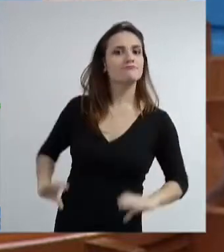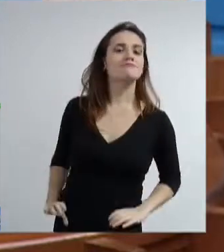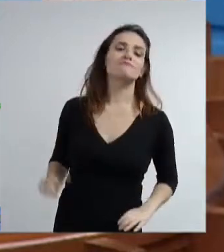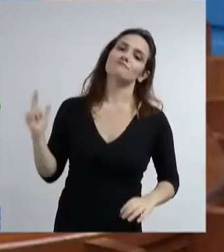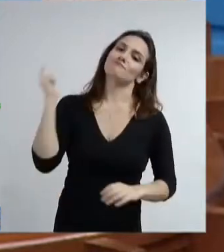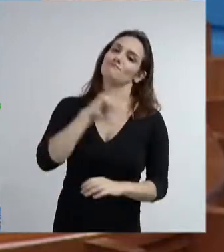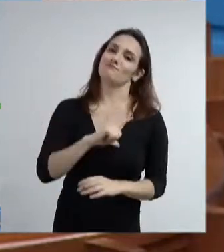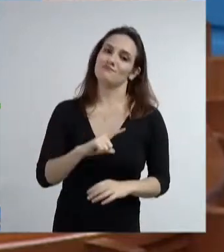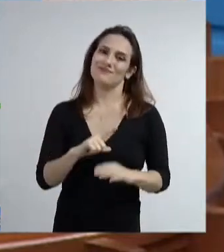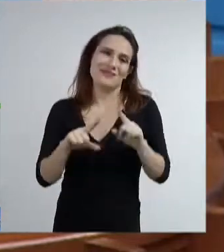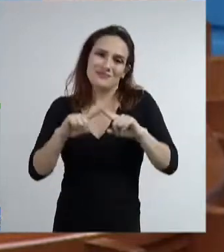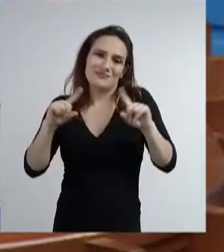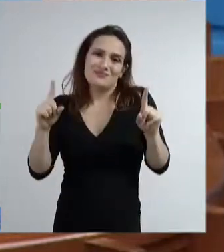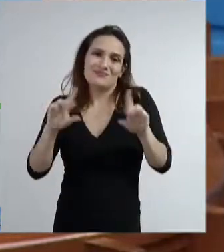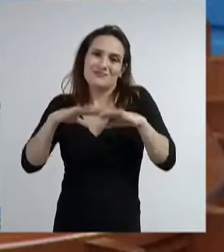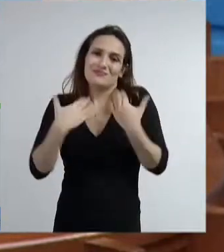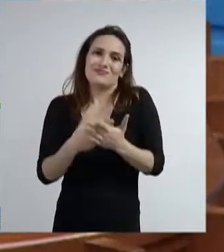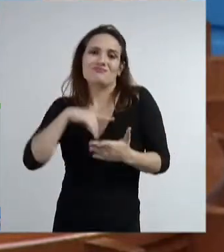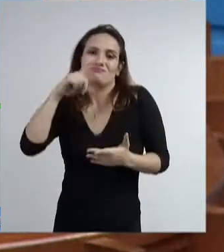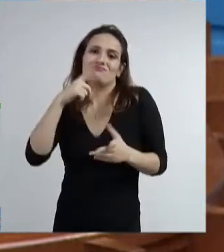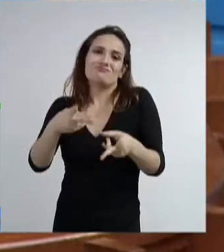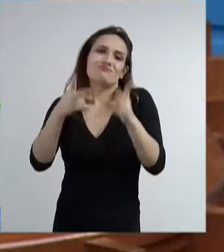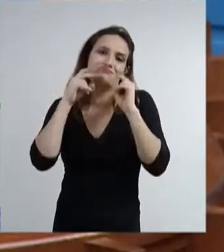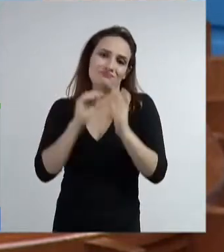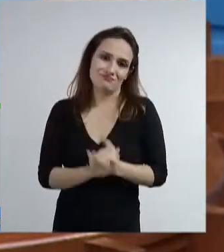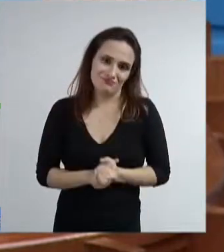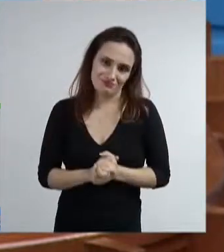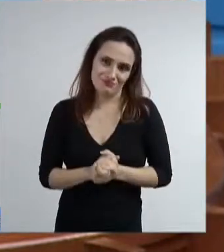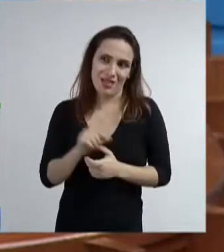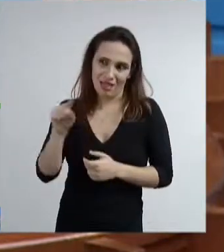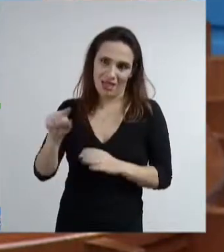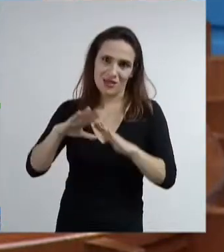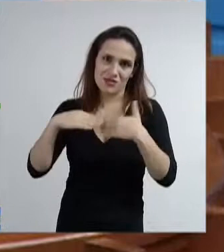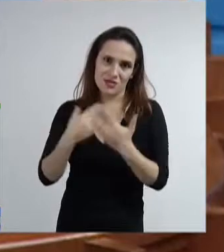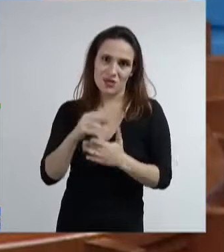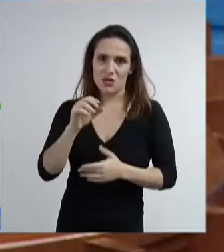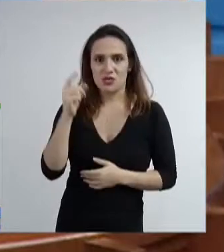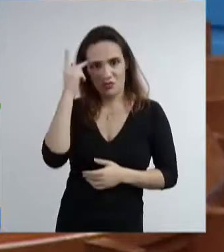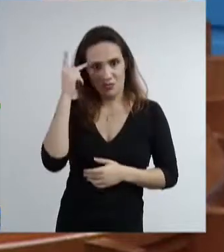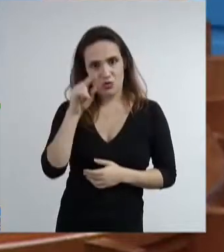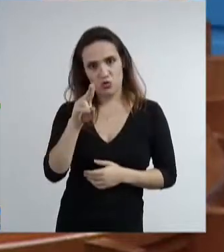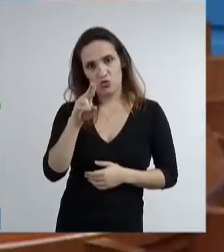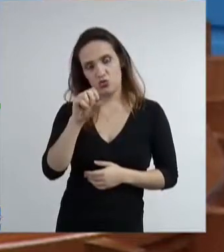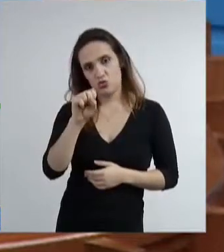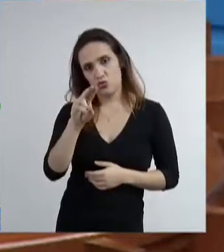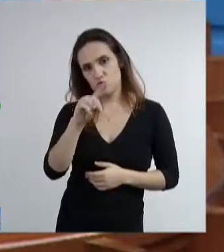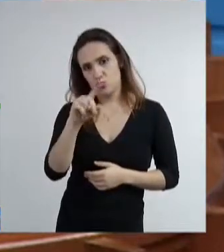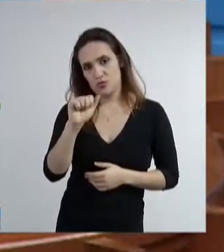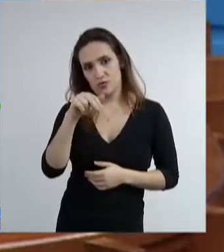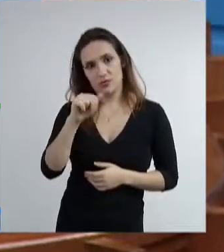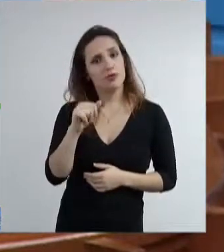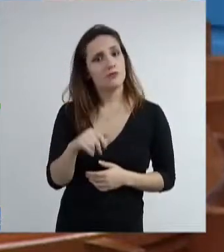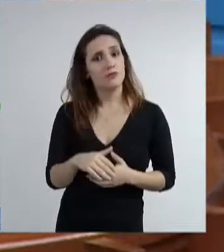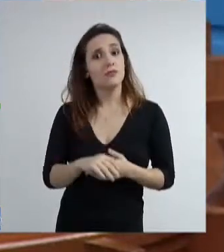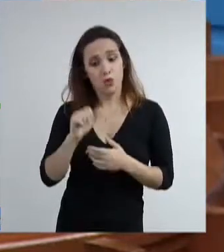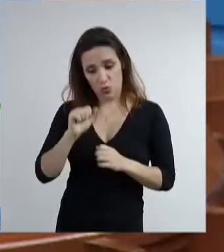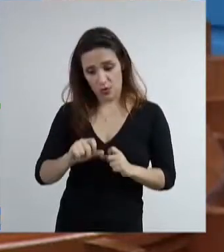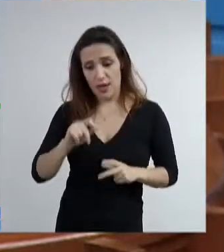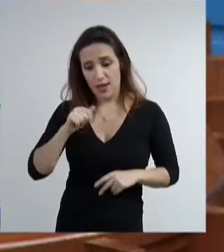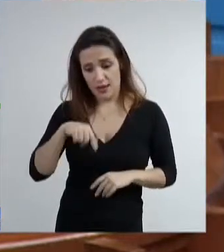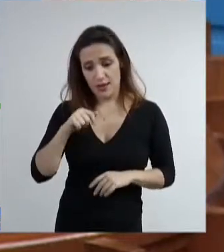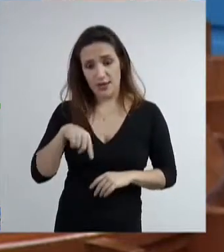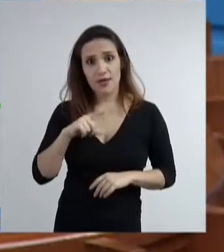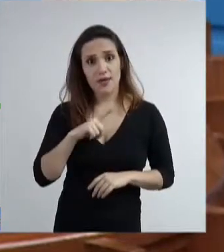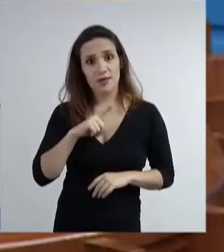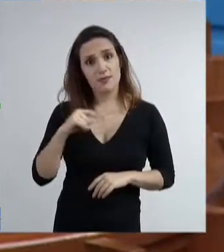Ninguém percebeu isso. E aqui nós tivemos um caso em Mato Grosso do Sul, de uma menina de 11 anos em Mundo